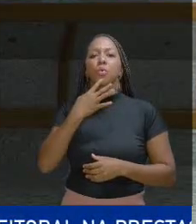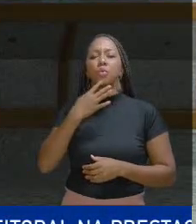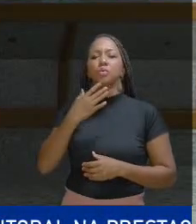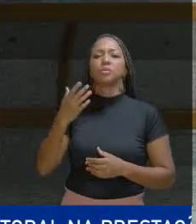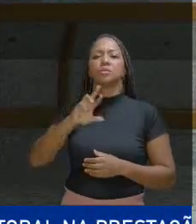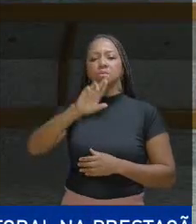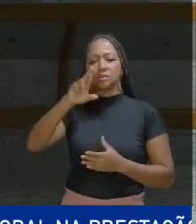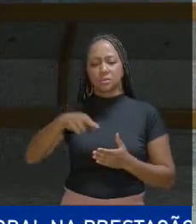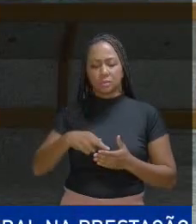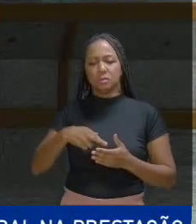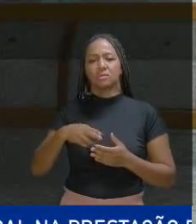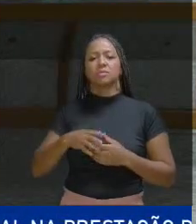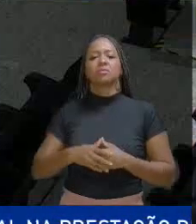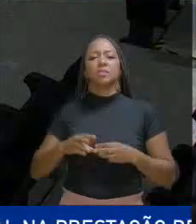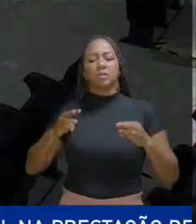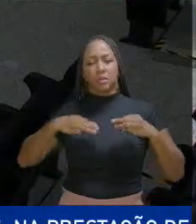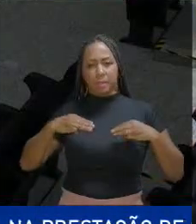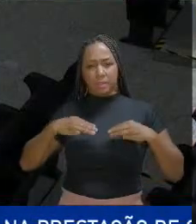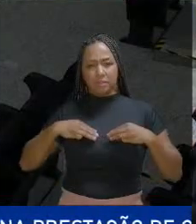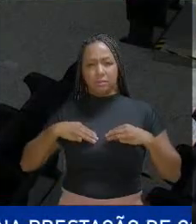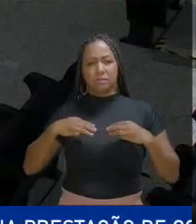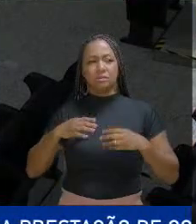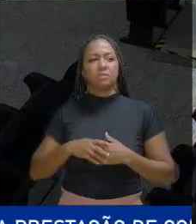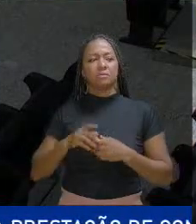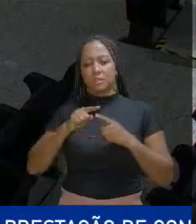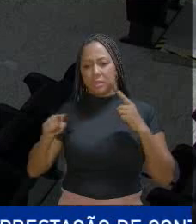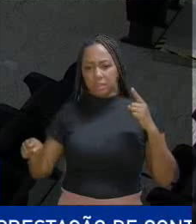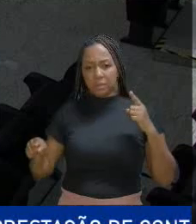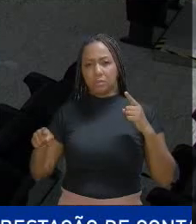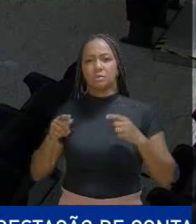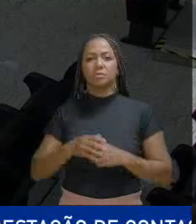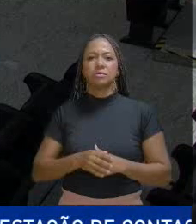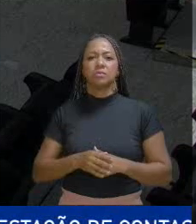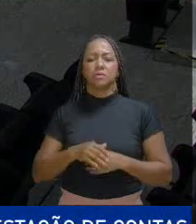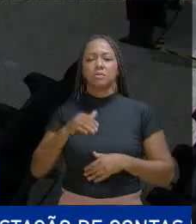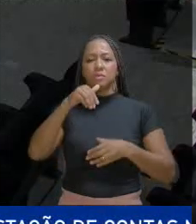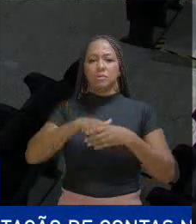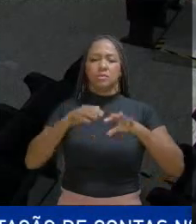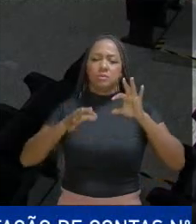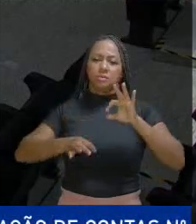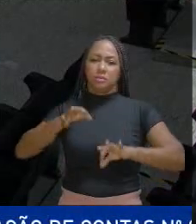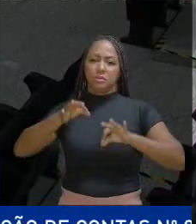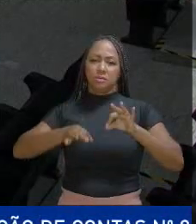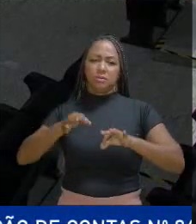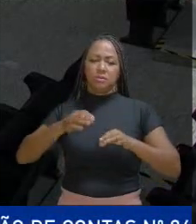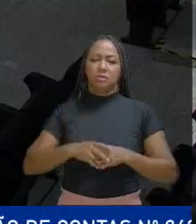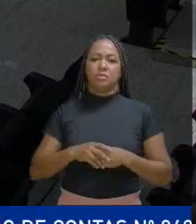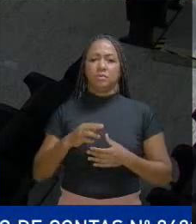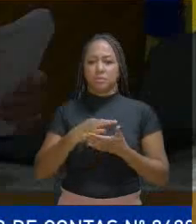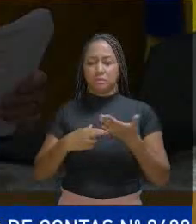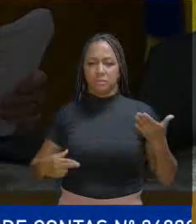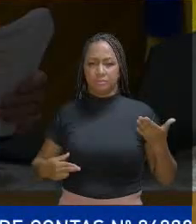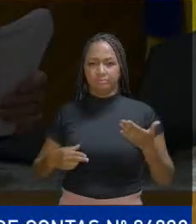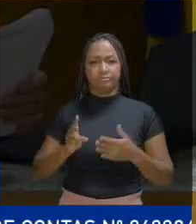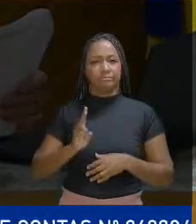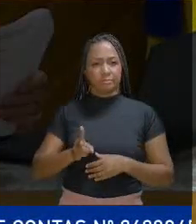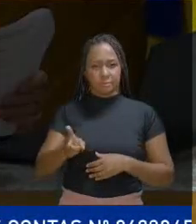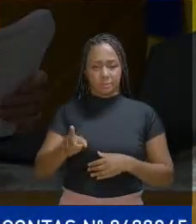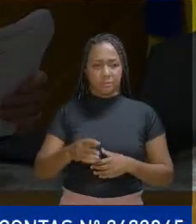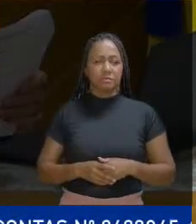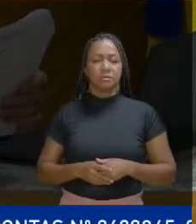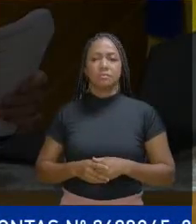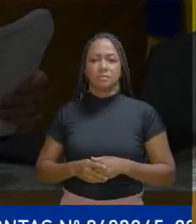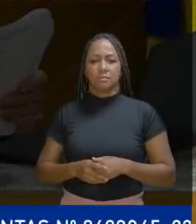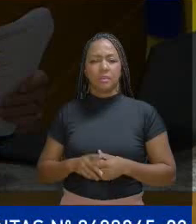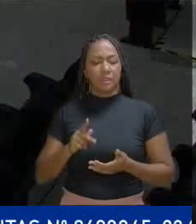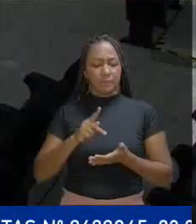conheceu dos recursos e, no mérito, negou-lhes provimento nos termos de voto do juiz relator. É isso mesmo, negou